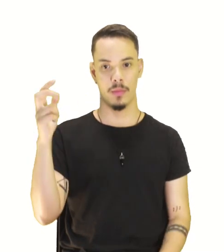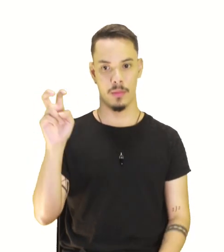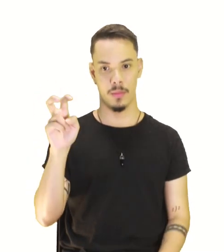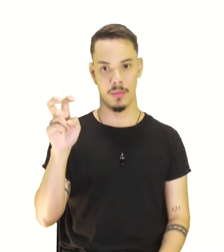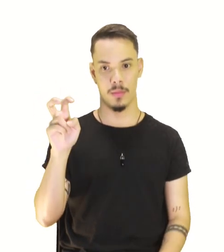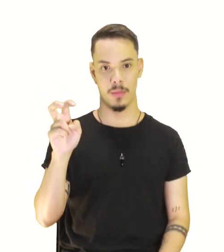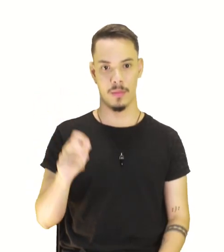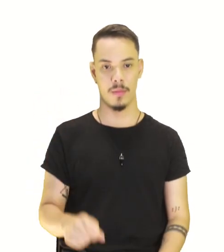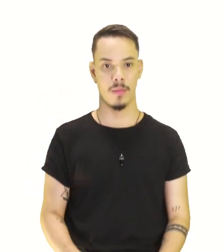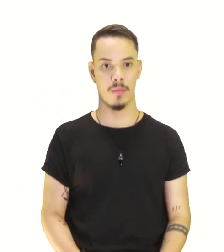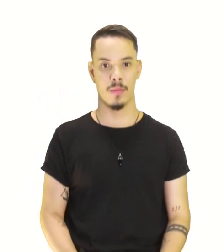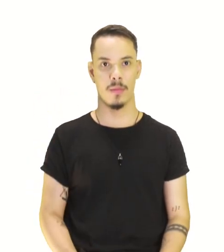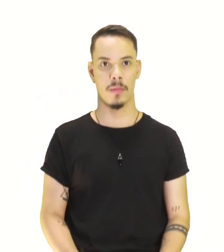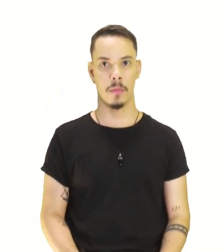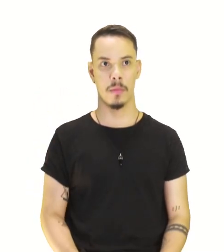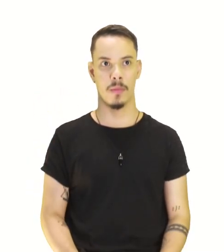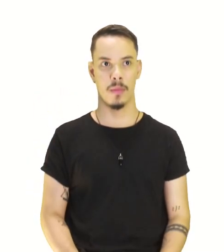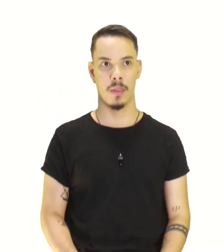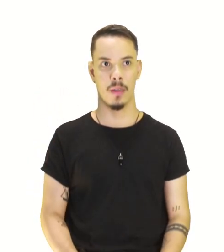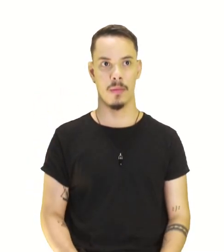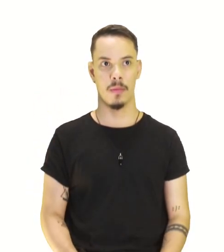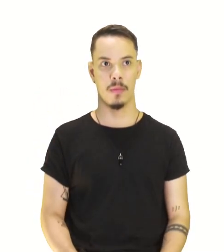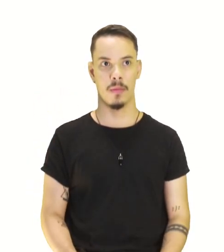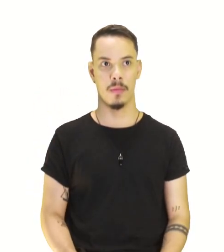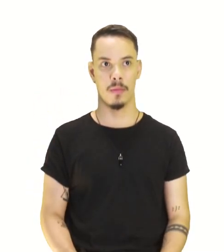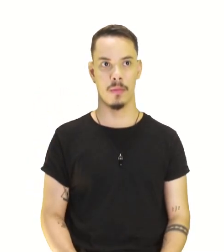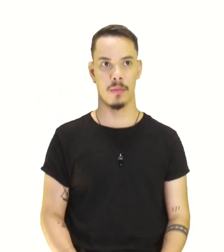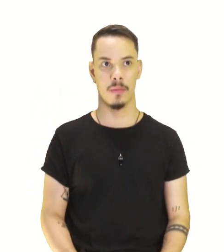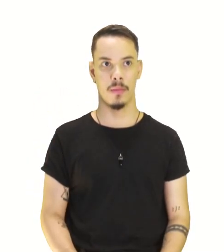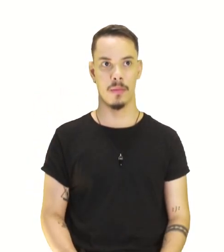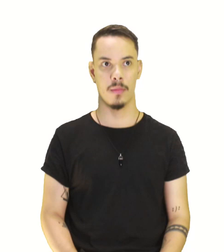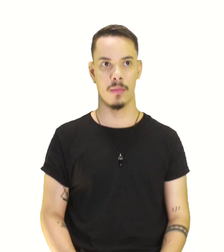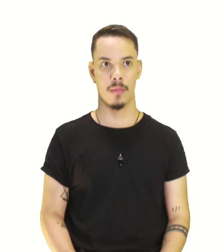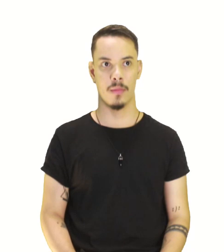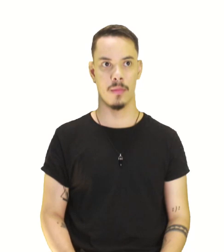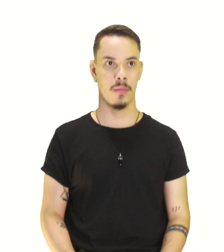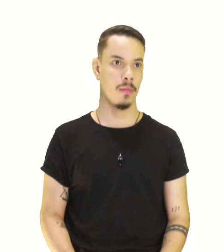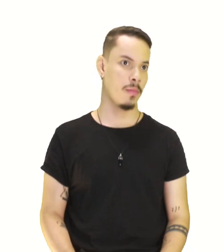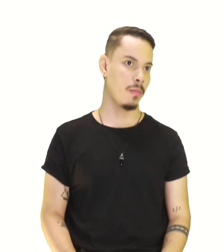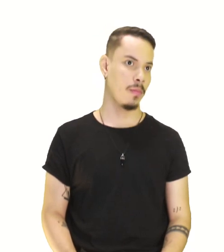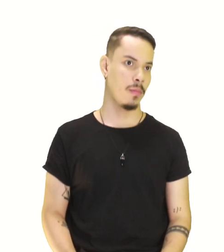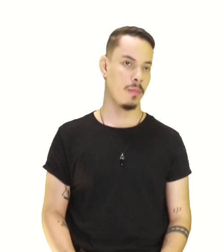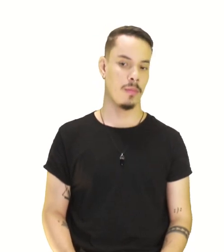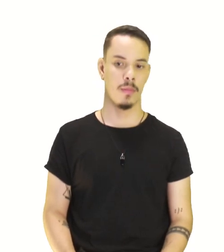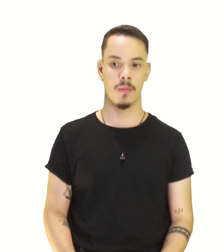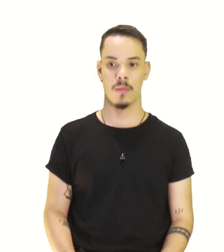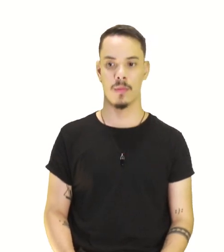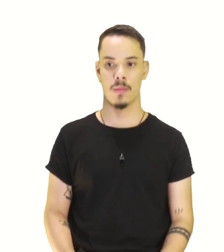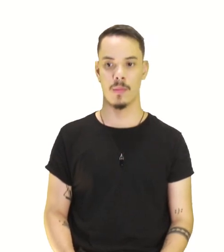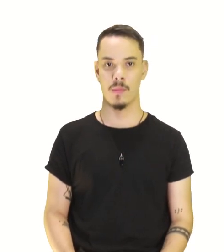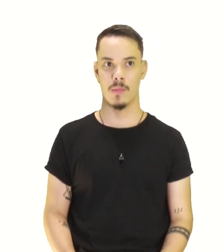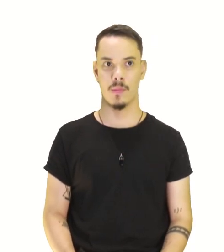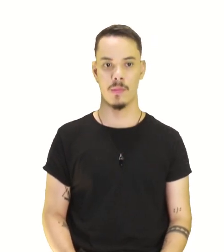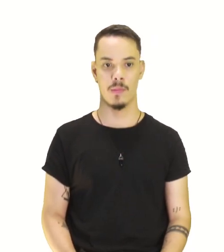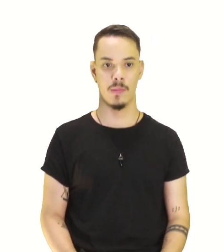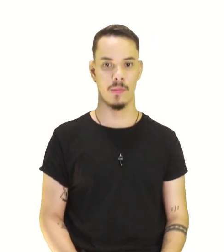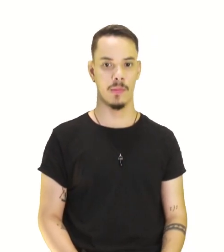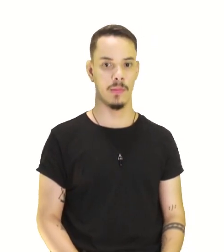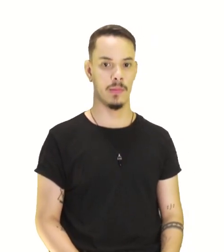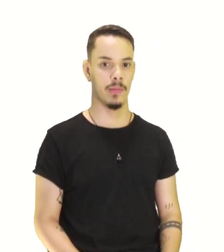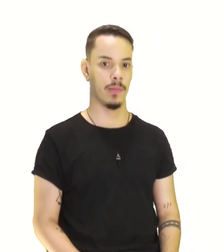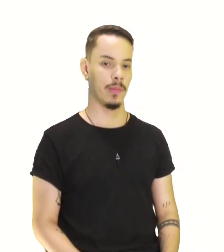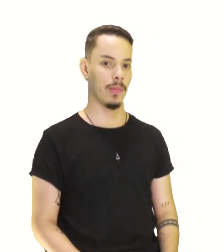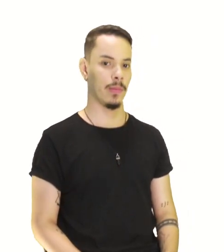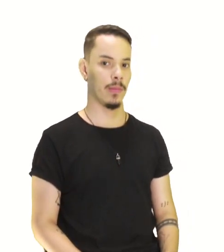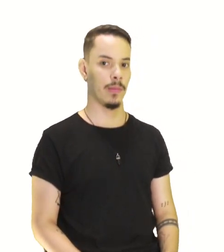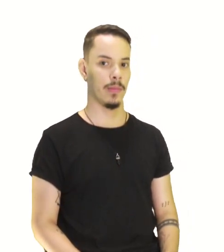ao contrário, é 5x mais 2. 5x? Então vamos apagar aqui. 5x. E olha aí. Aqui a